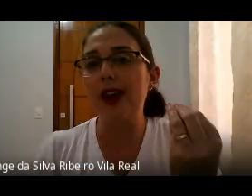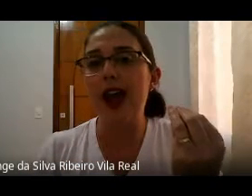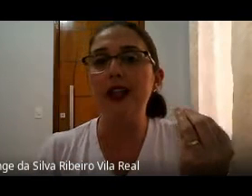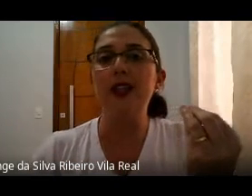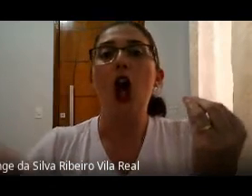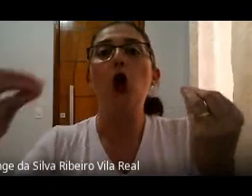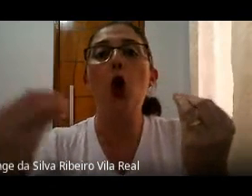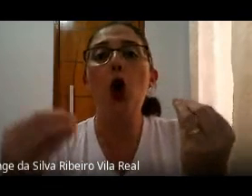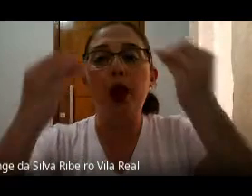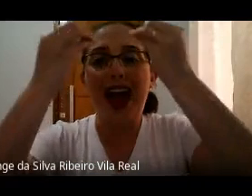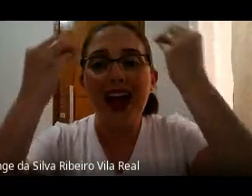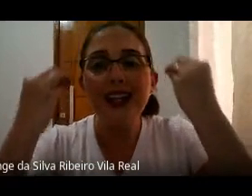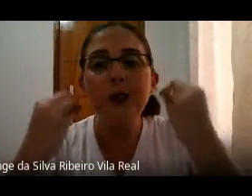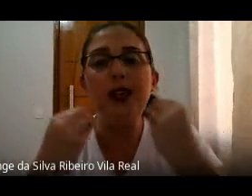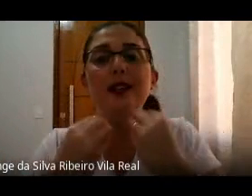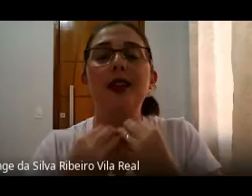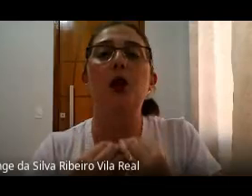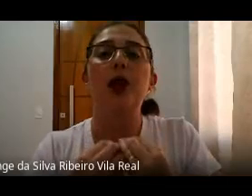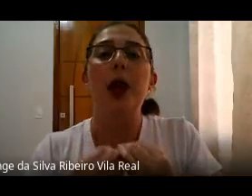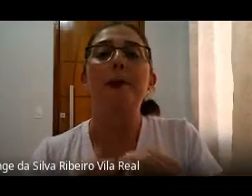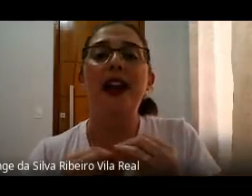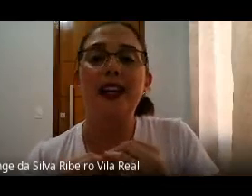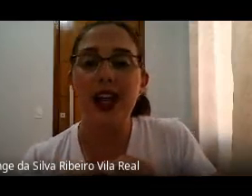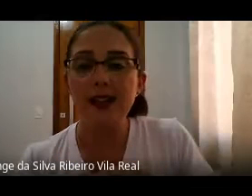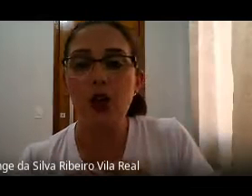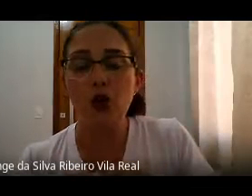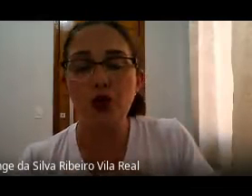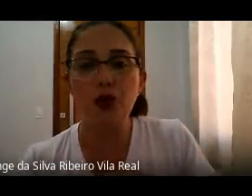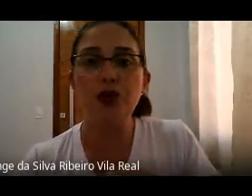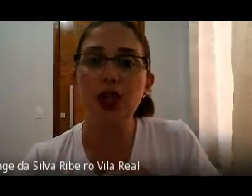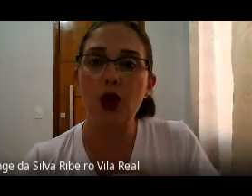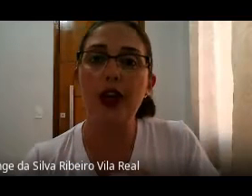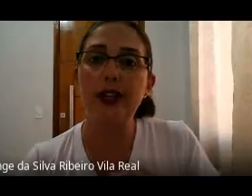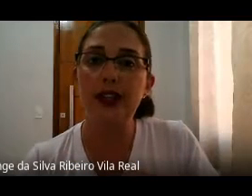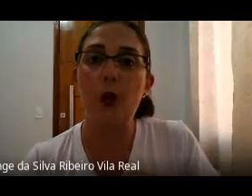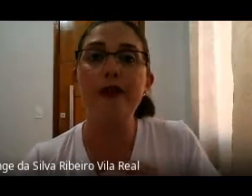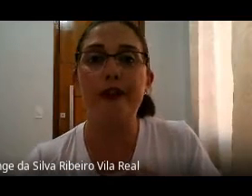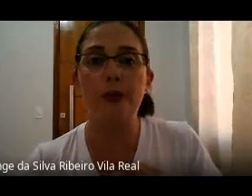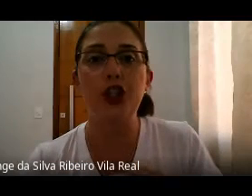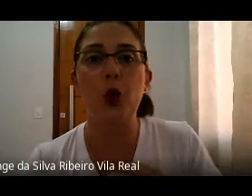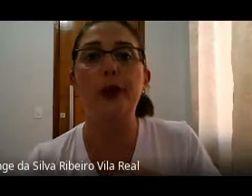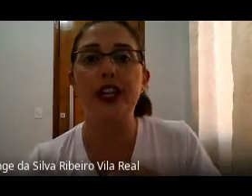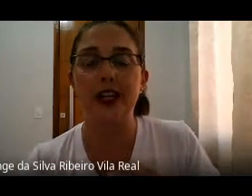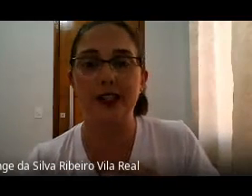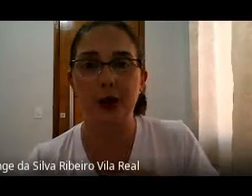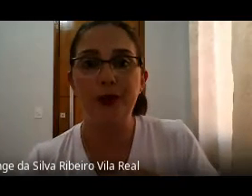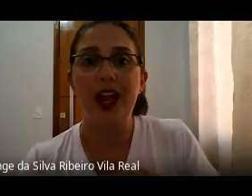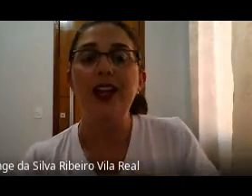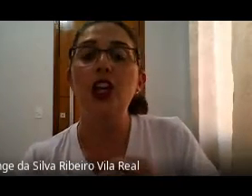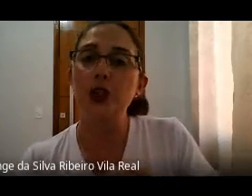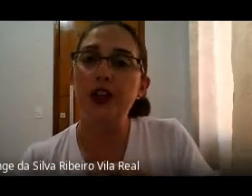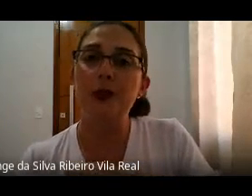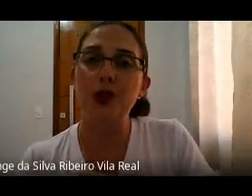juntar os sinais com a expressão para que esse conjunto se torne, então, a forma de